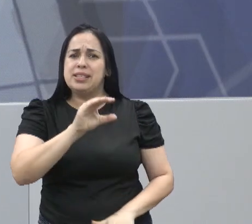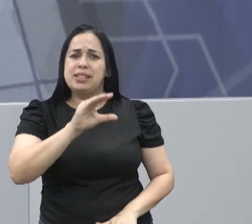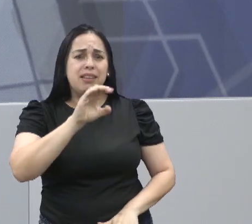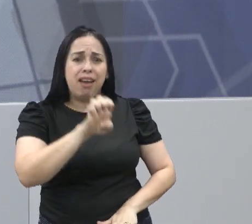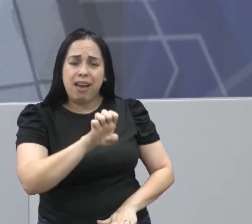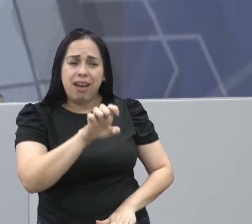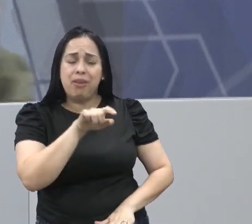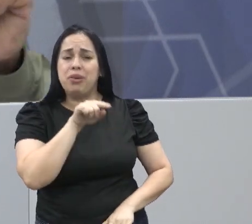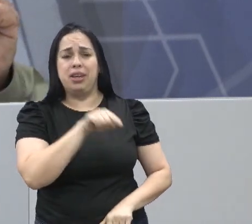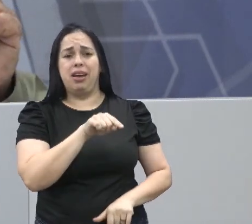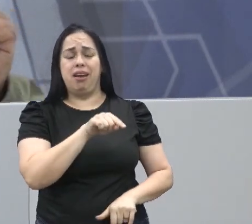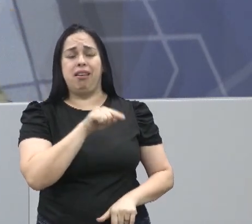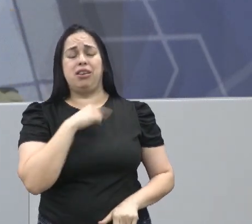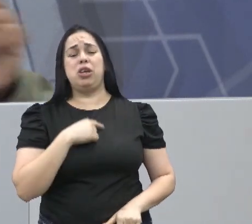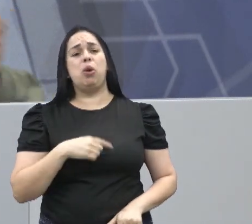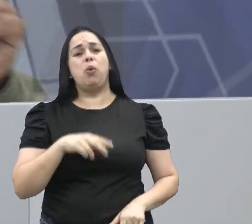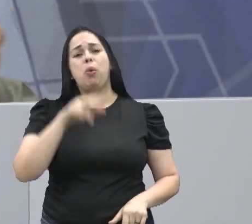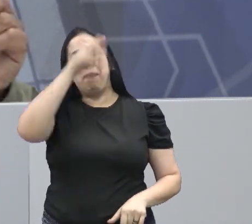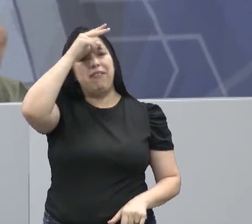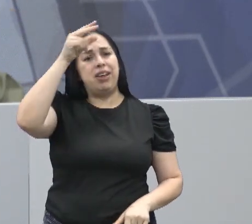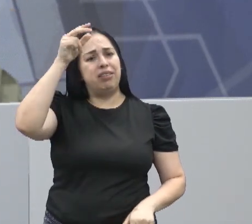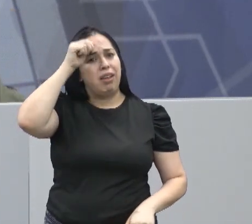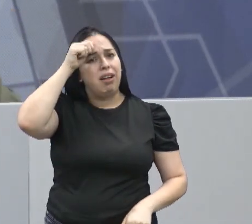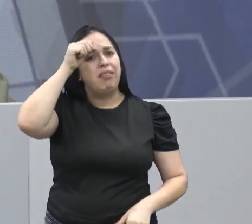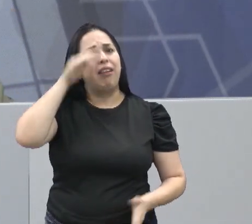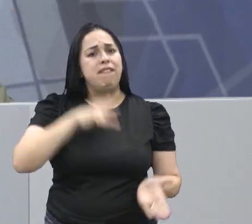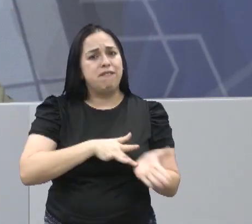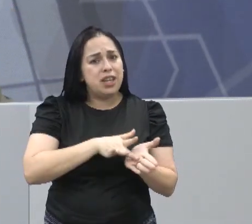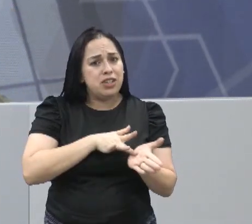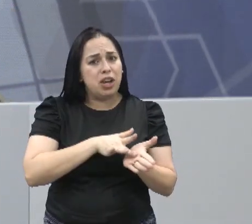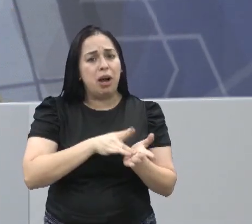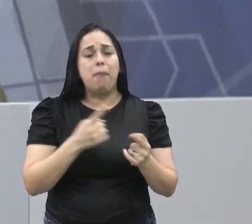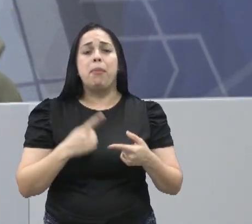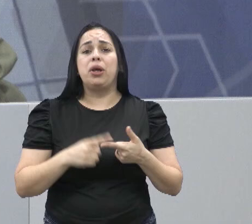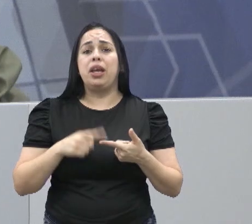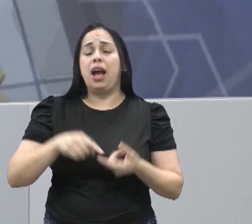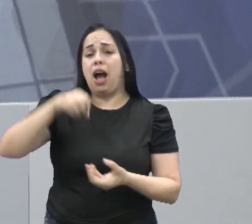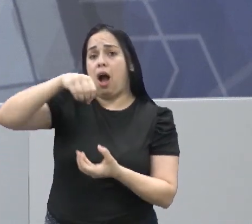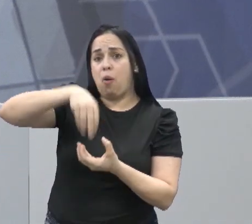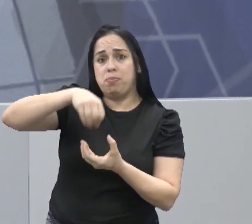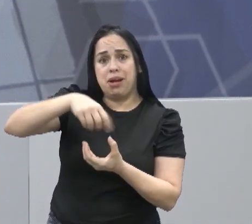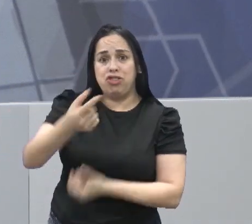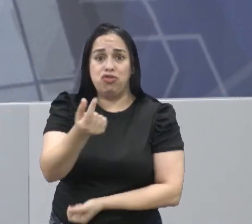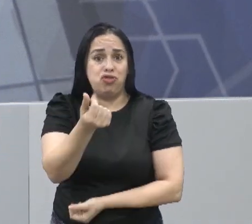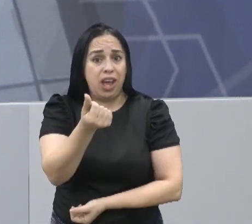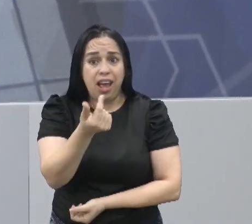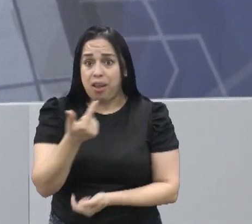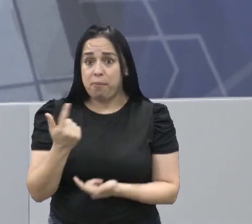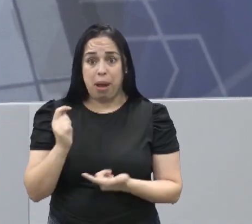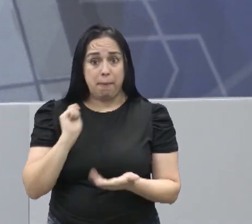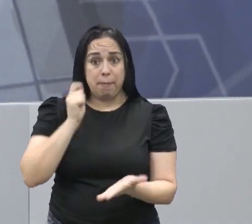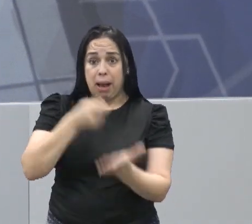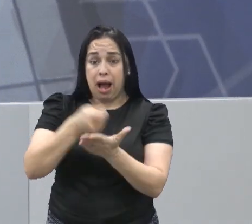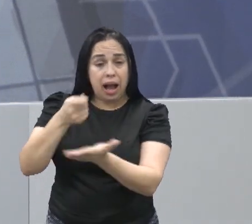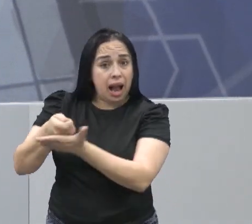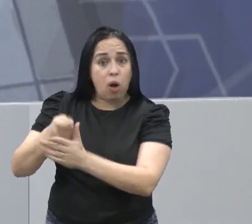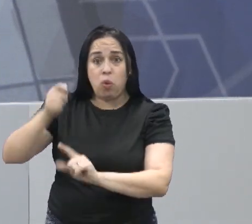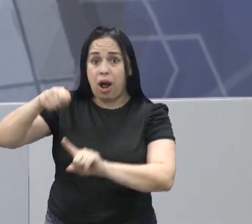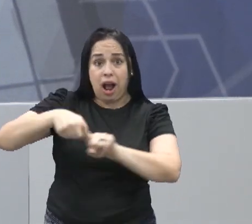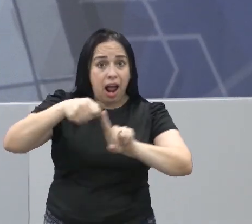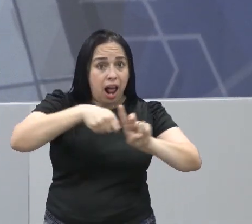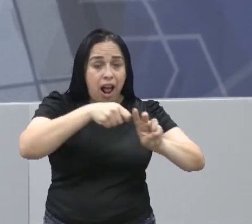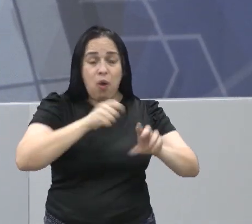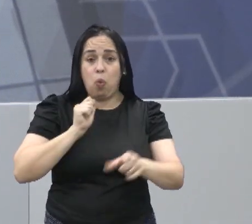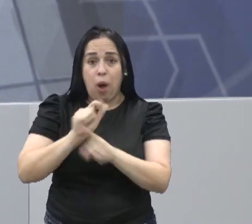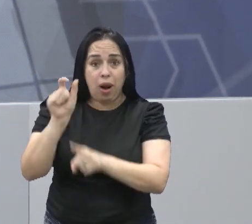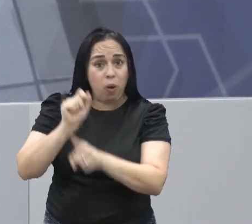dando, porque a Urbana não tinha capacidade financeira para arcar com os aluguéis dos ônibus. 3